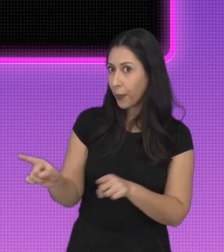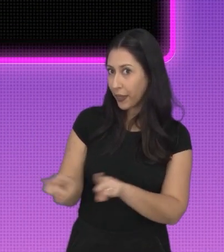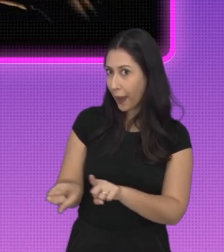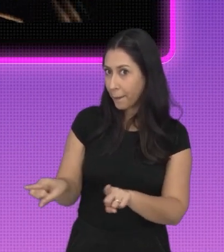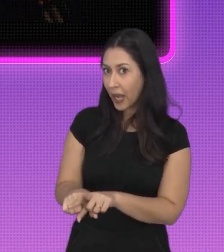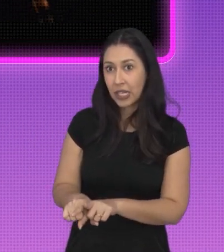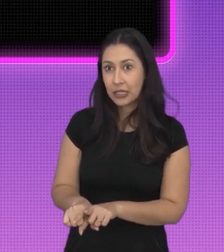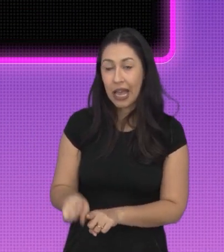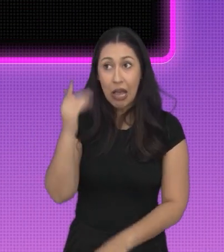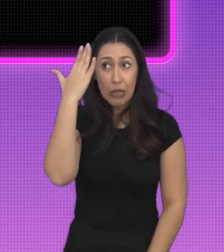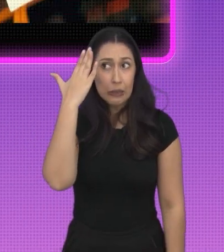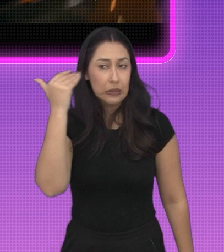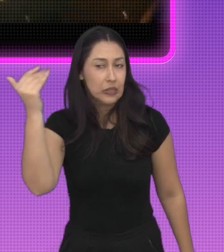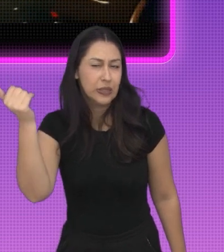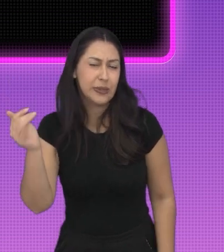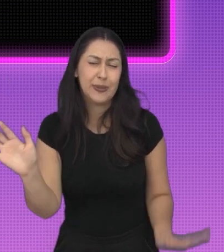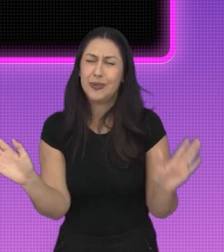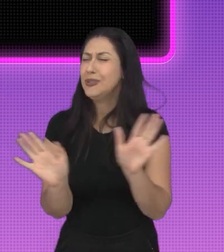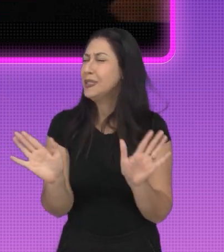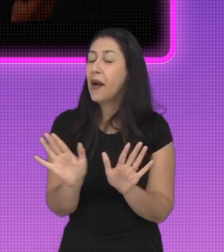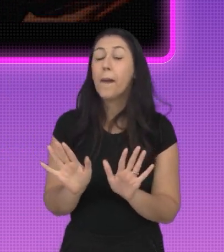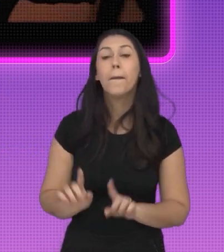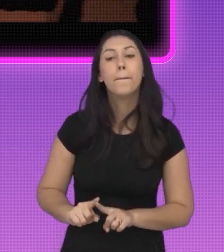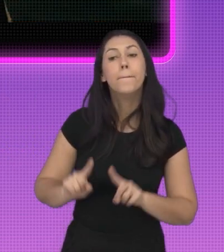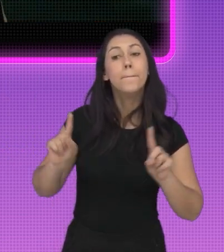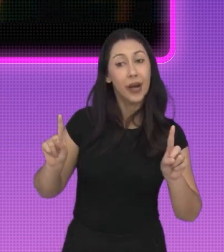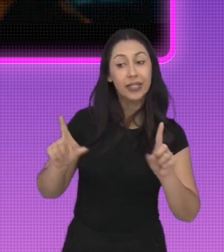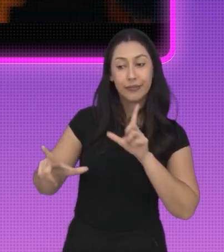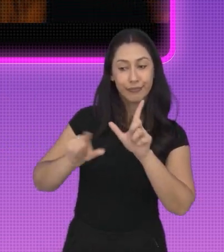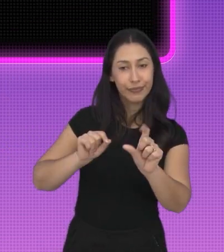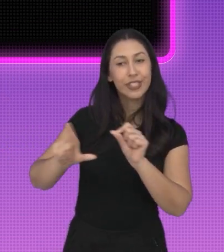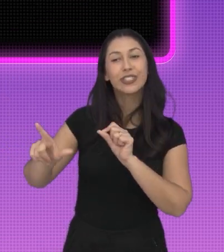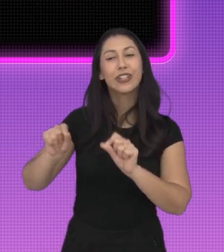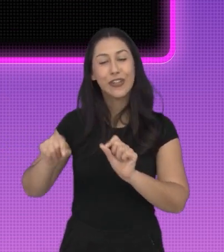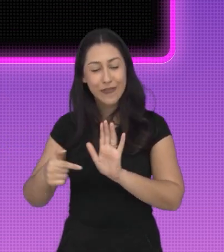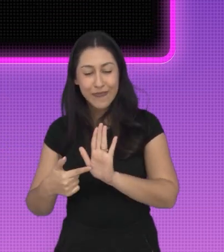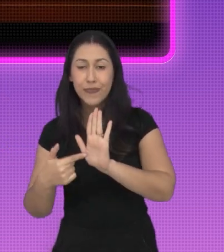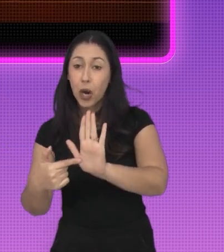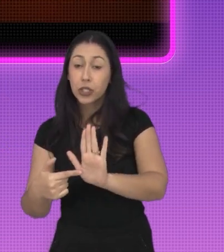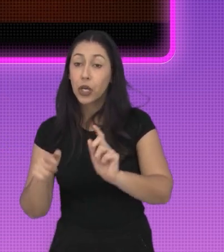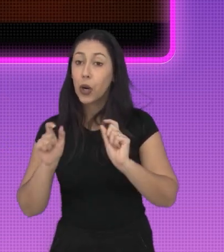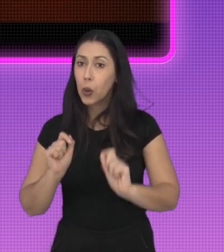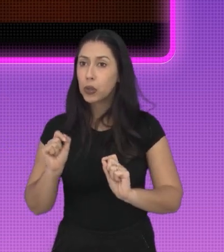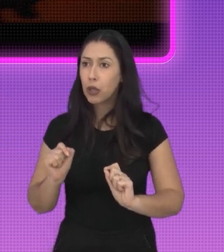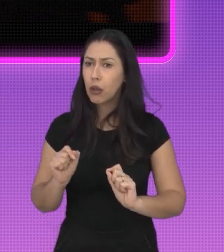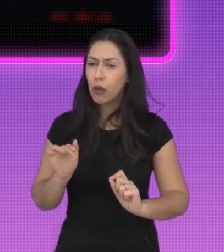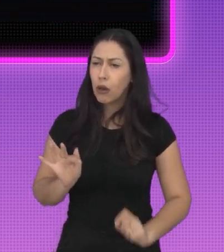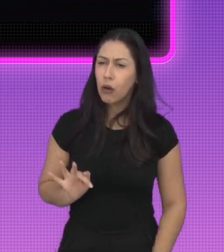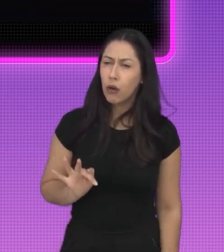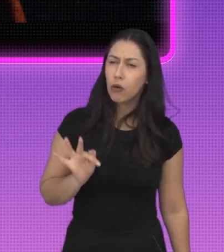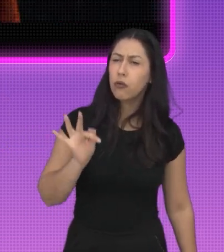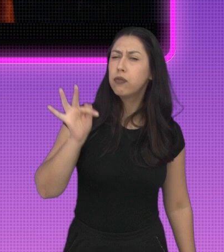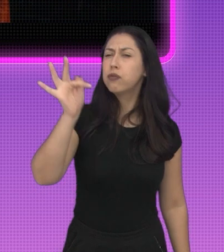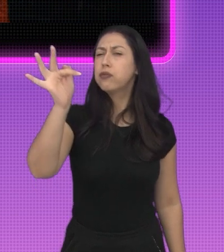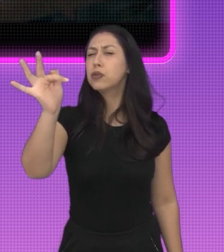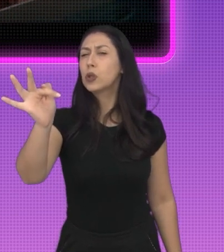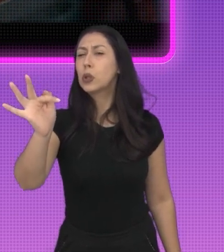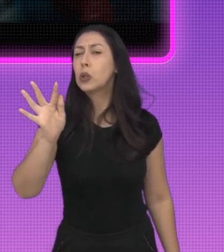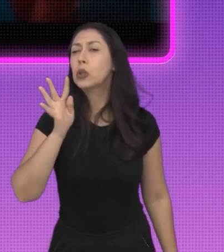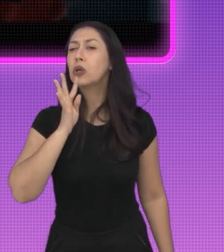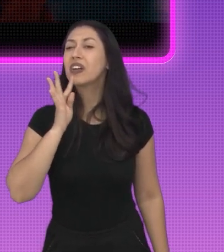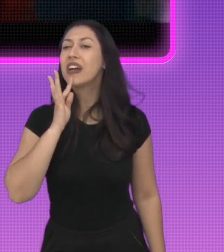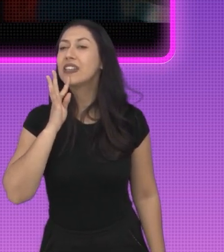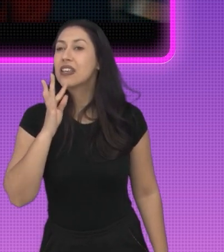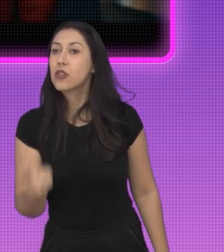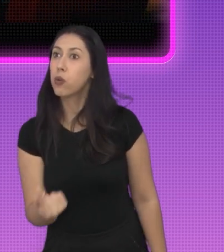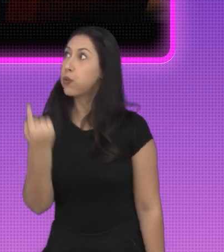Madame Teia, é um filme que não foi muito aclamado, assim, por todo mundo, mas tem isso das escolhas, né, de ver um futuro e aí tentar mudar, e